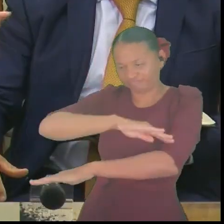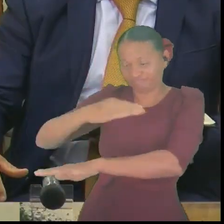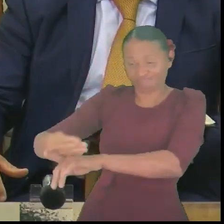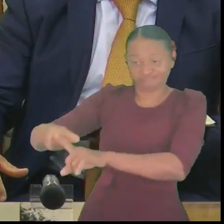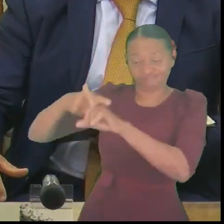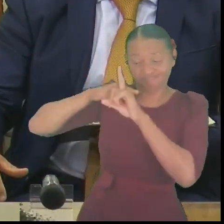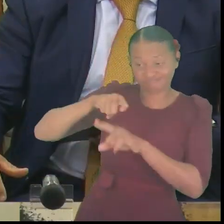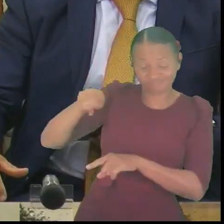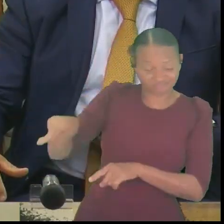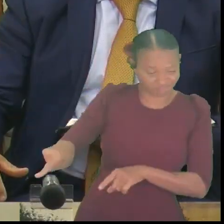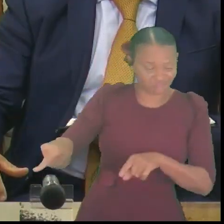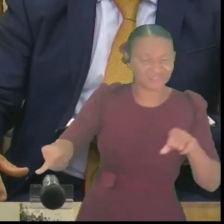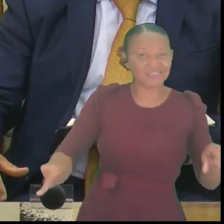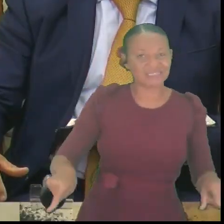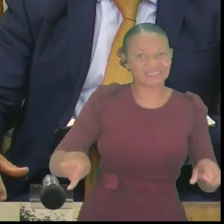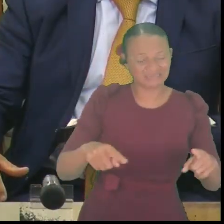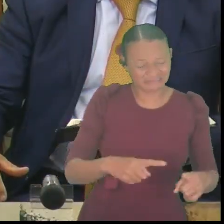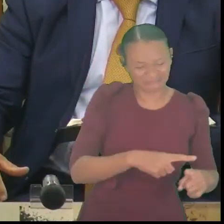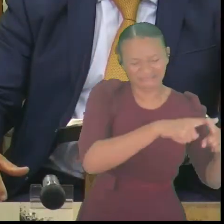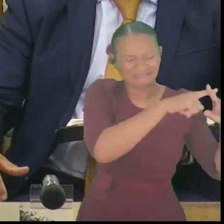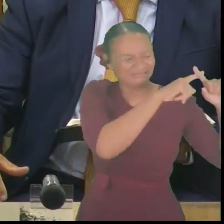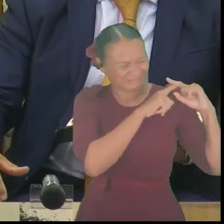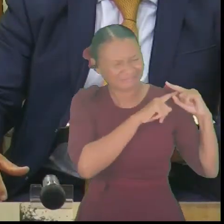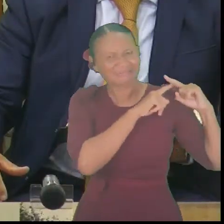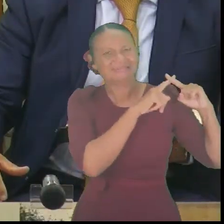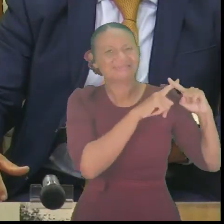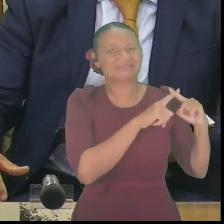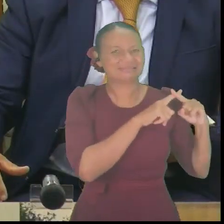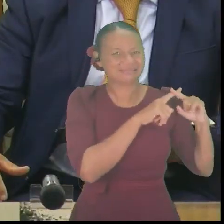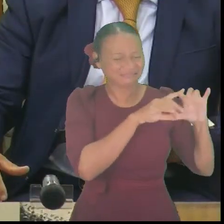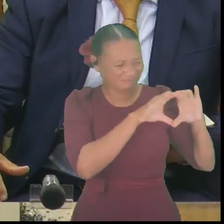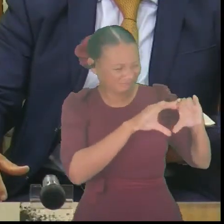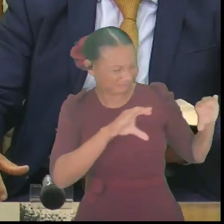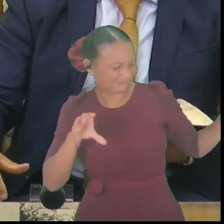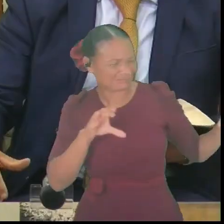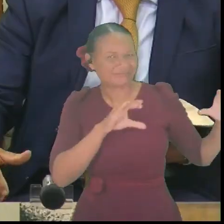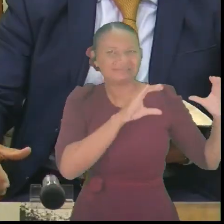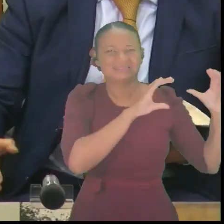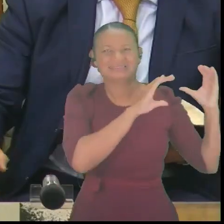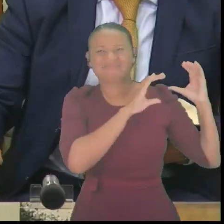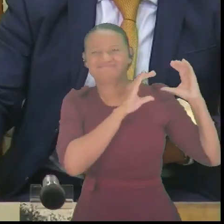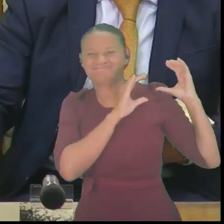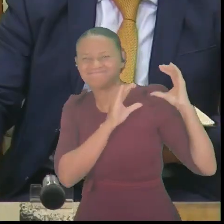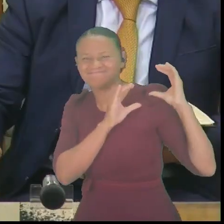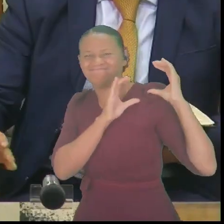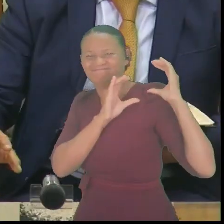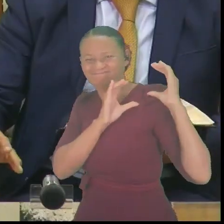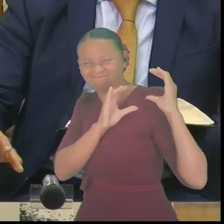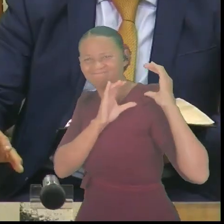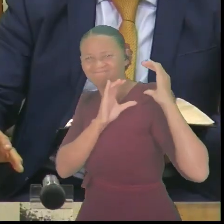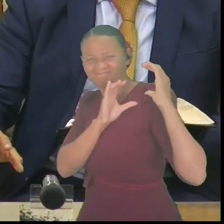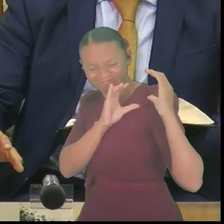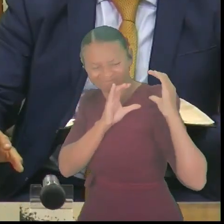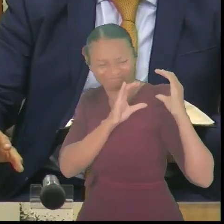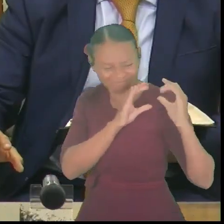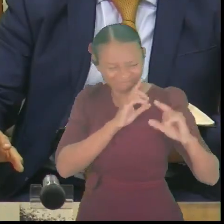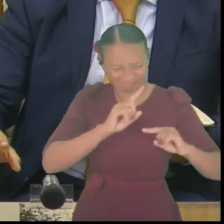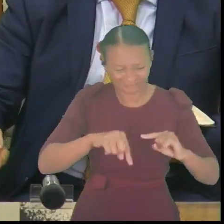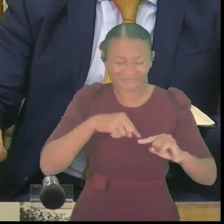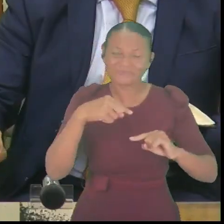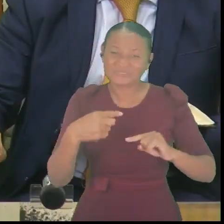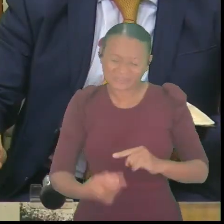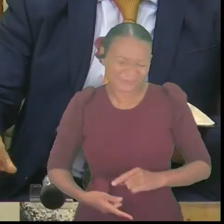naturalmente estava carregando o patíbulo da cruz, aquela parte horizontal da cruz, e quando ele estava carregando, depois de